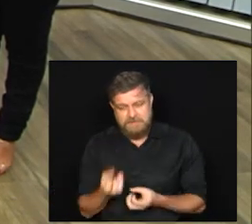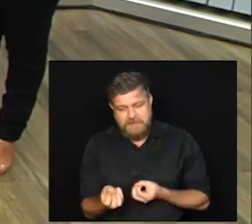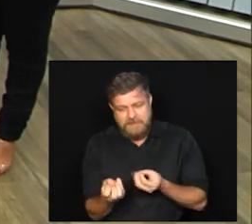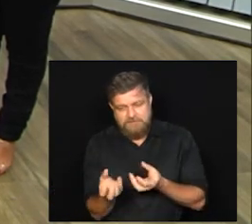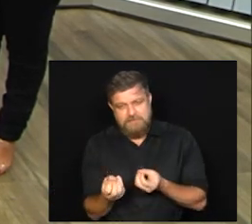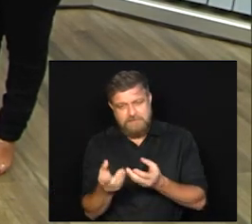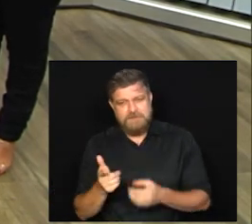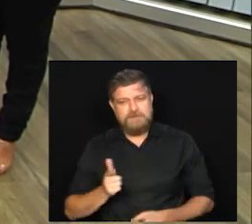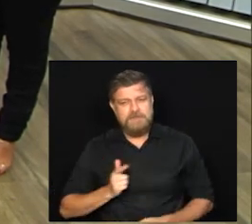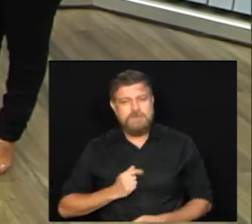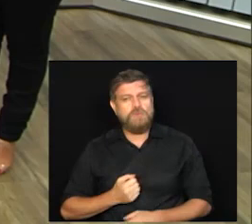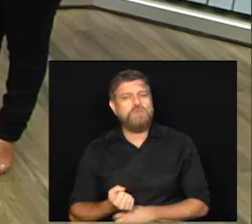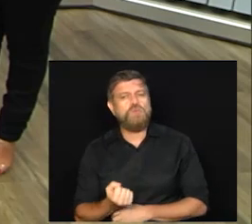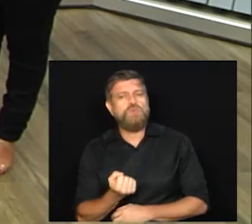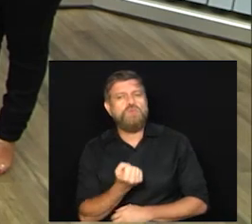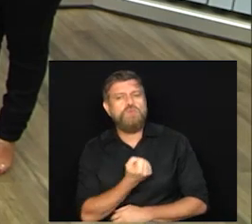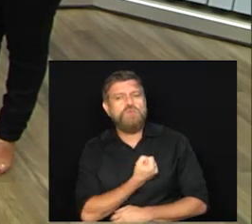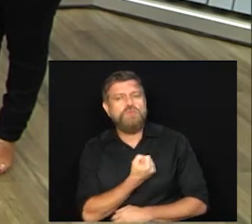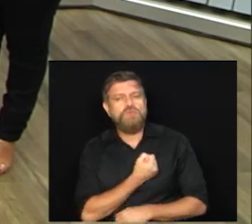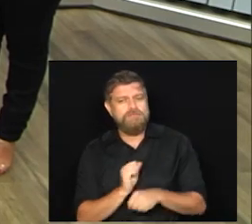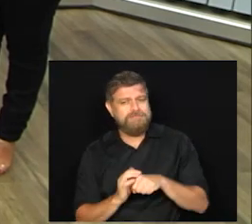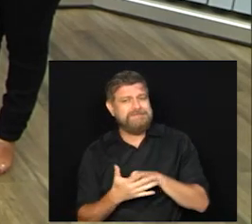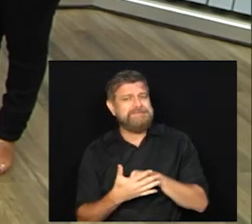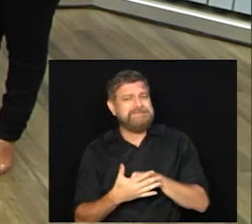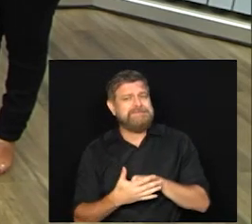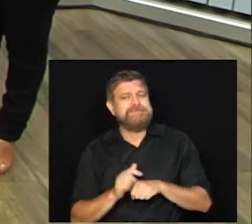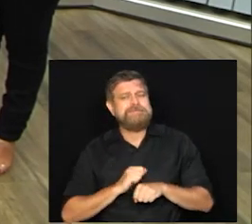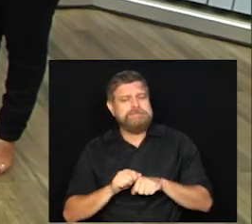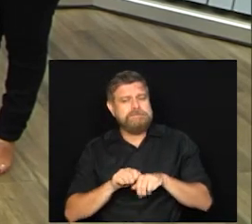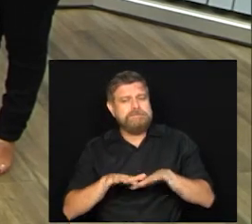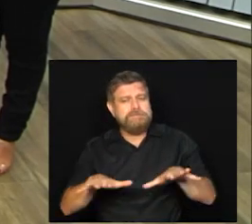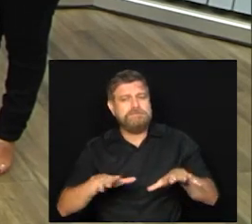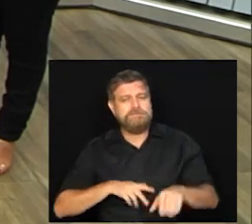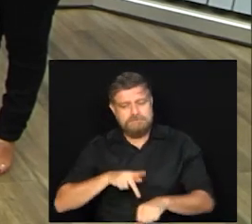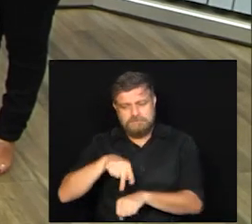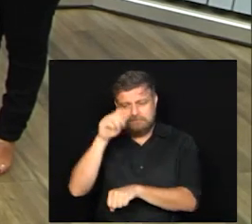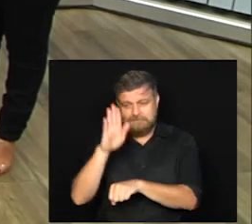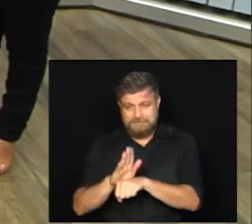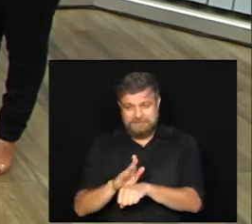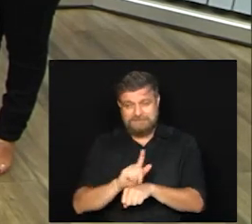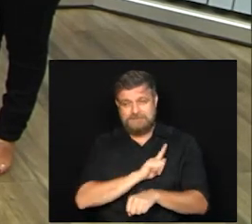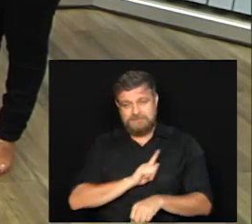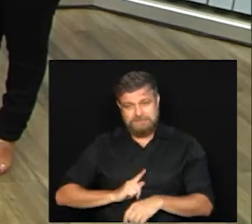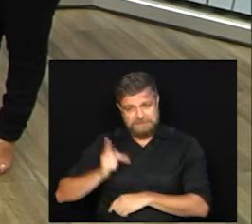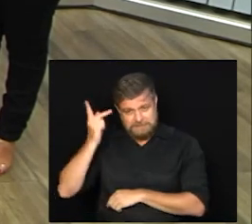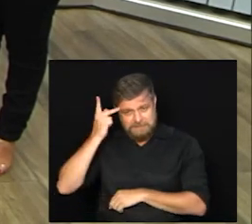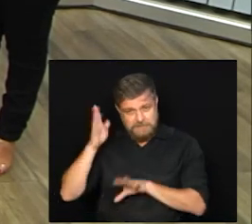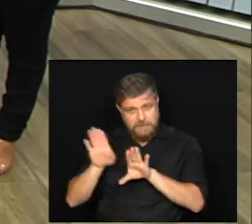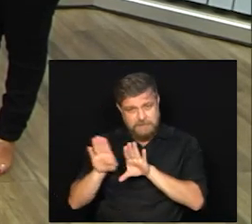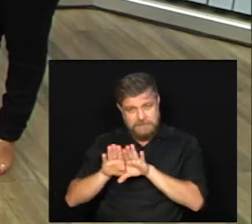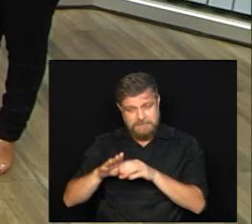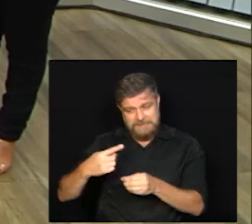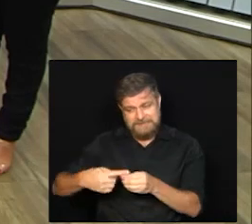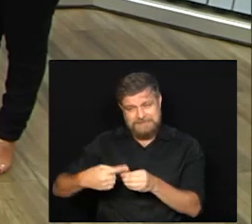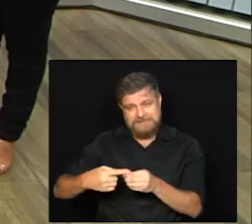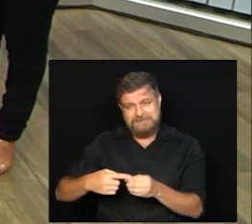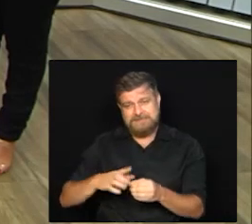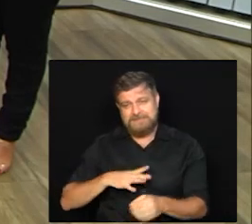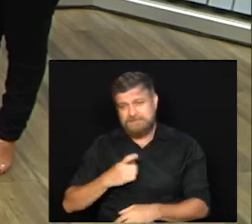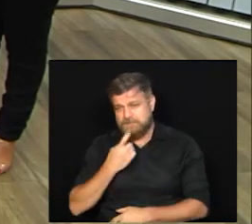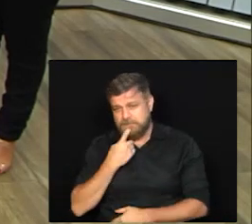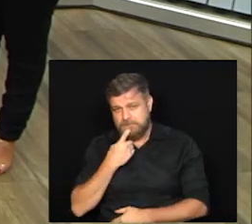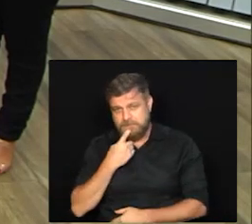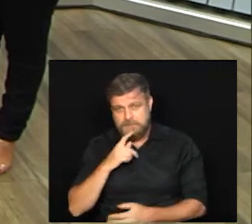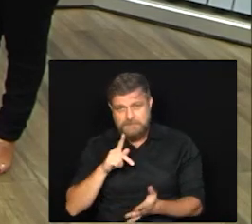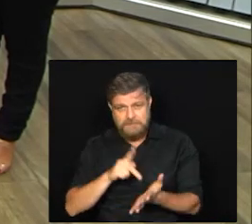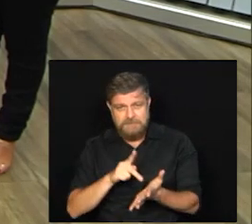aquela atualização dos casos da Covid-19 no país, estado de São Paulo e depois no nosso município. Gabriel, na